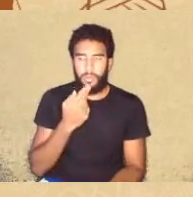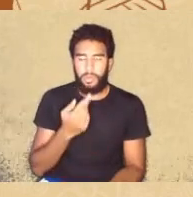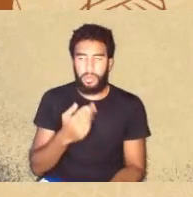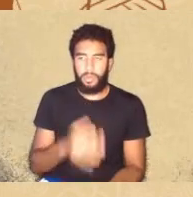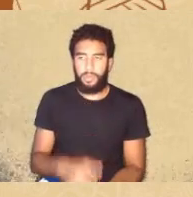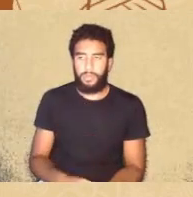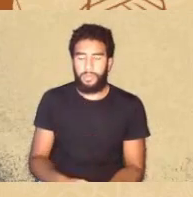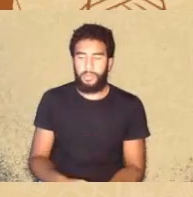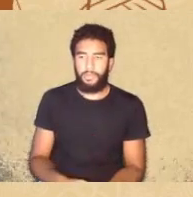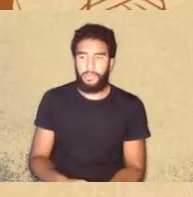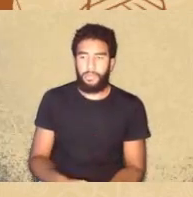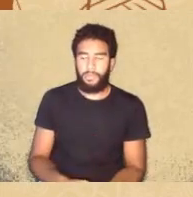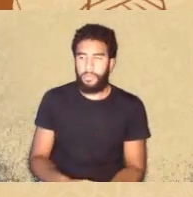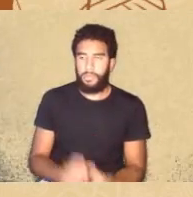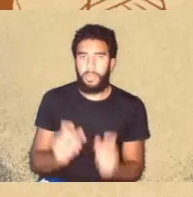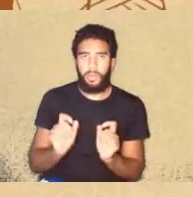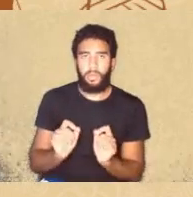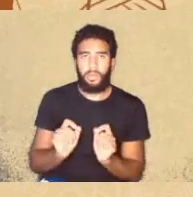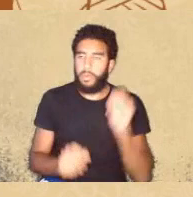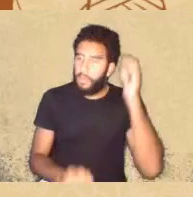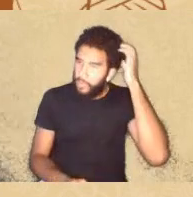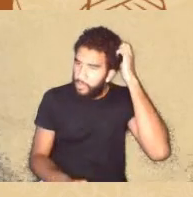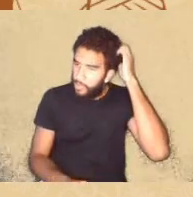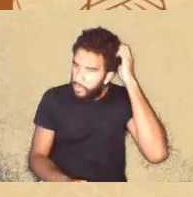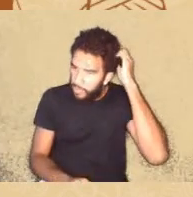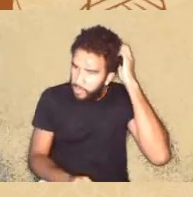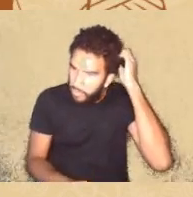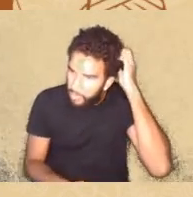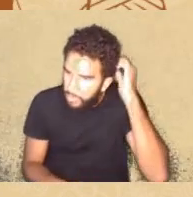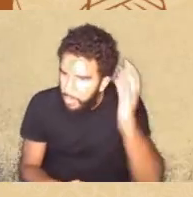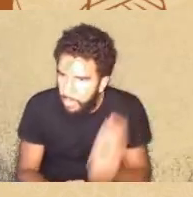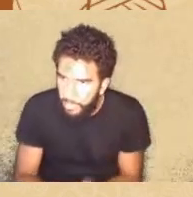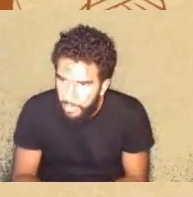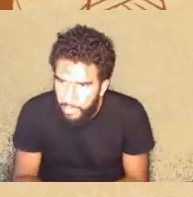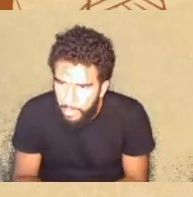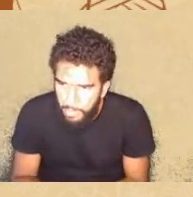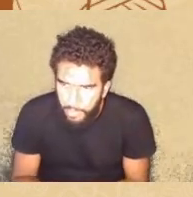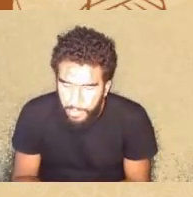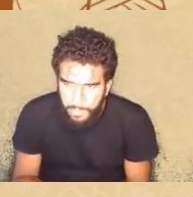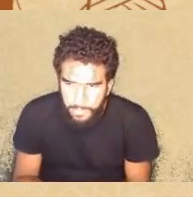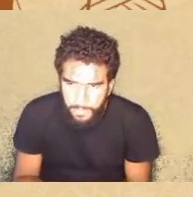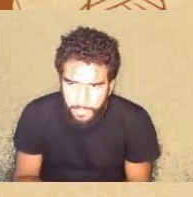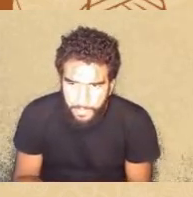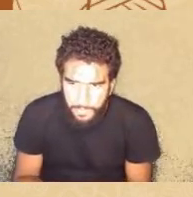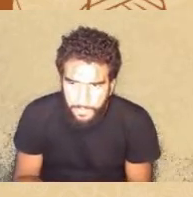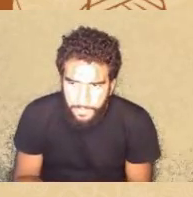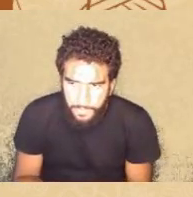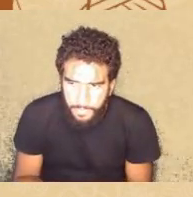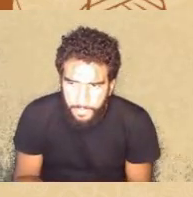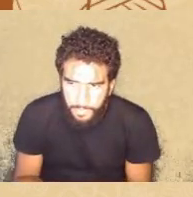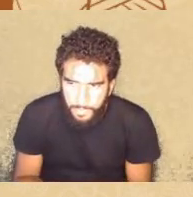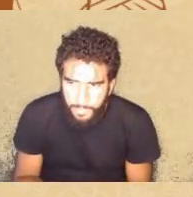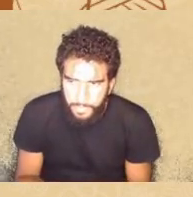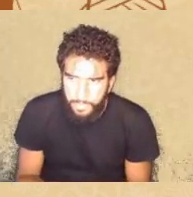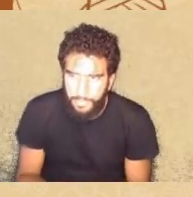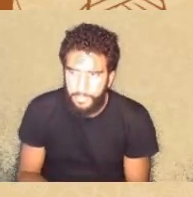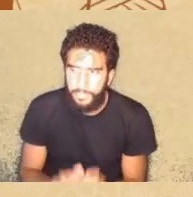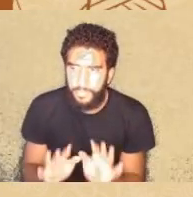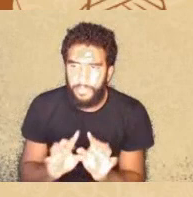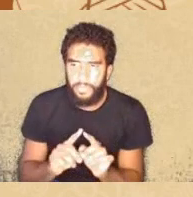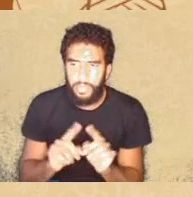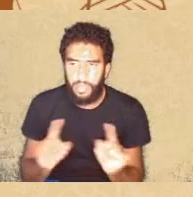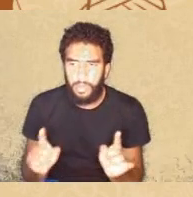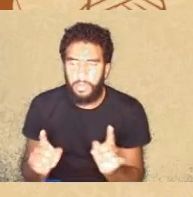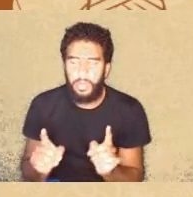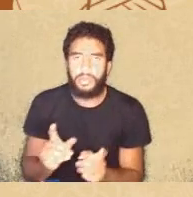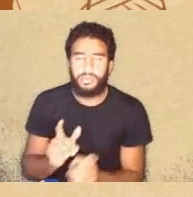da bifobia no, na pesquisa, impactos da bifobia no Brasil, que nem se fala nada quase, mas a gente viu, as pessoas cometem mais